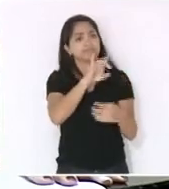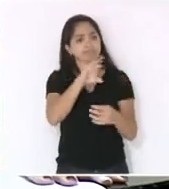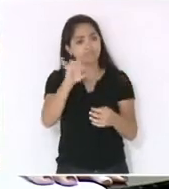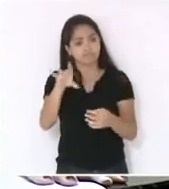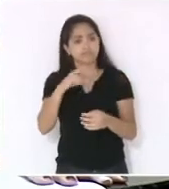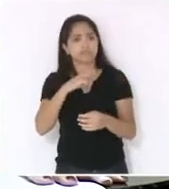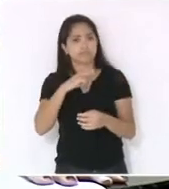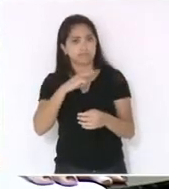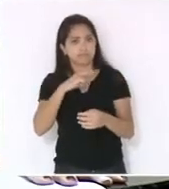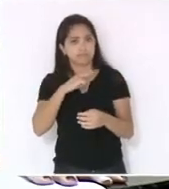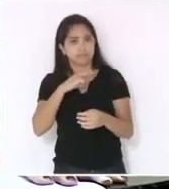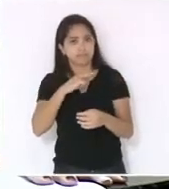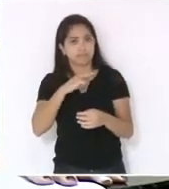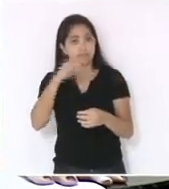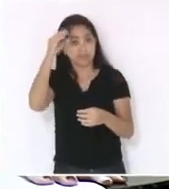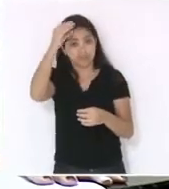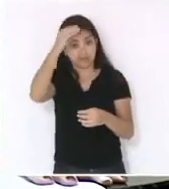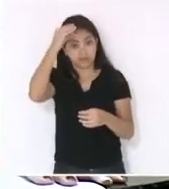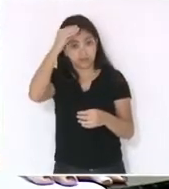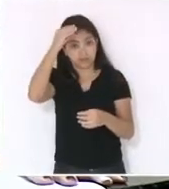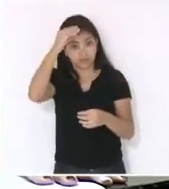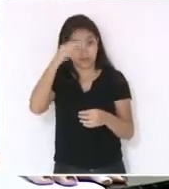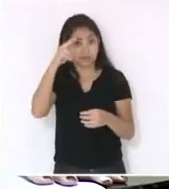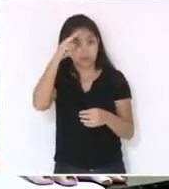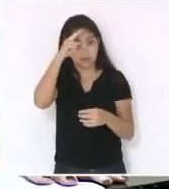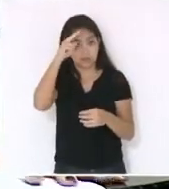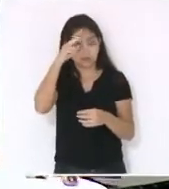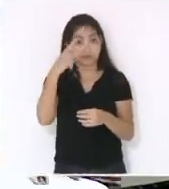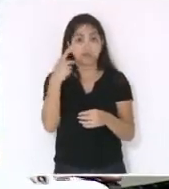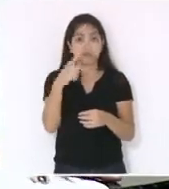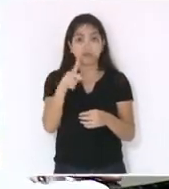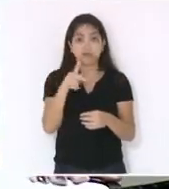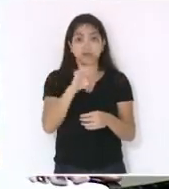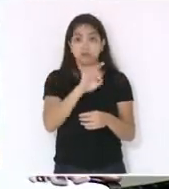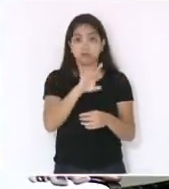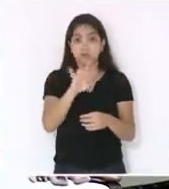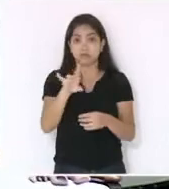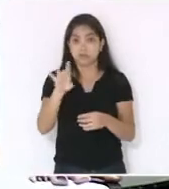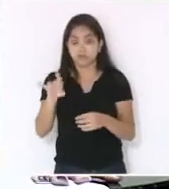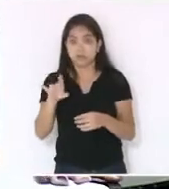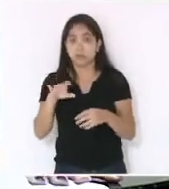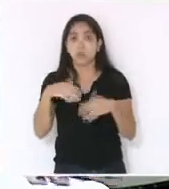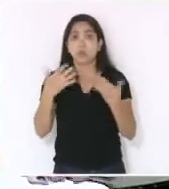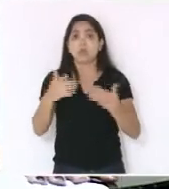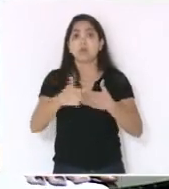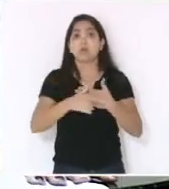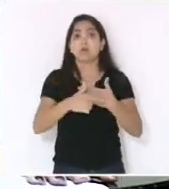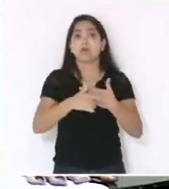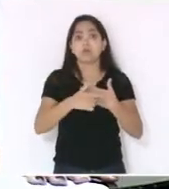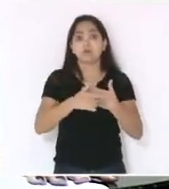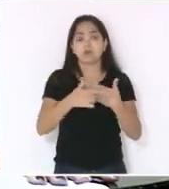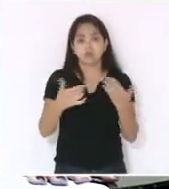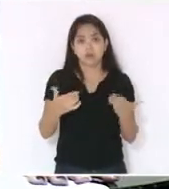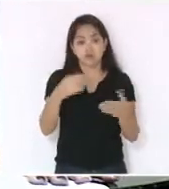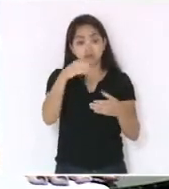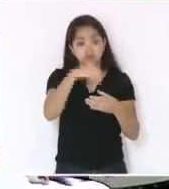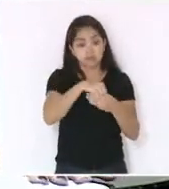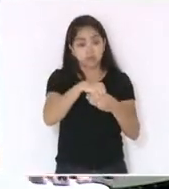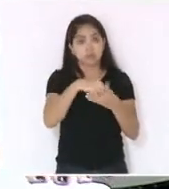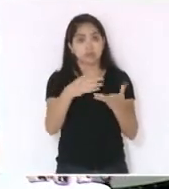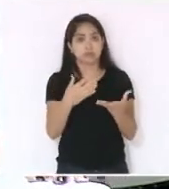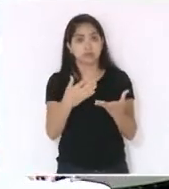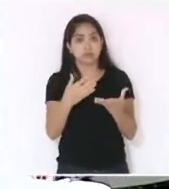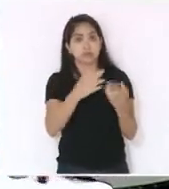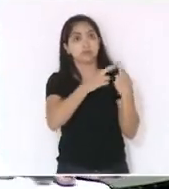isso vai pesar na consciência e na história. Qual o papel que cada um exerceu dentro dessa função que